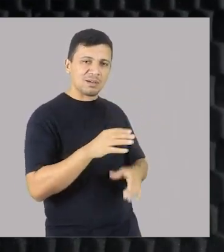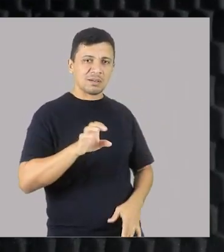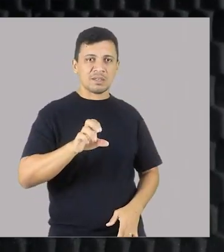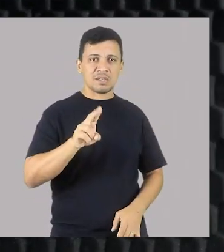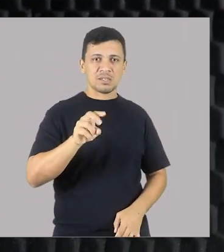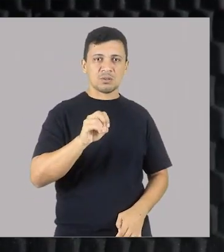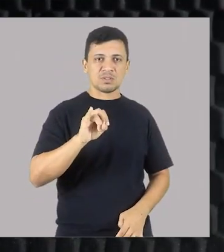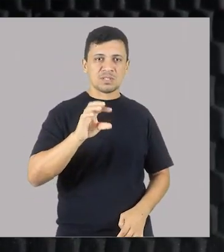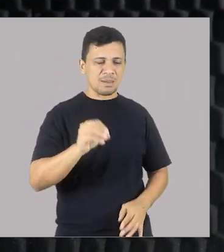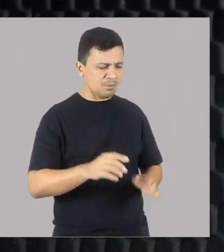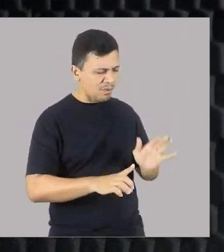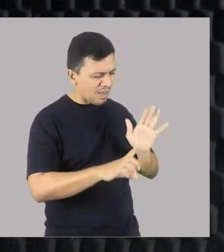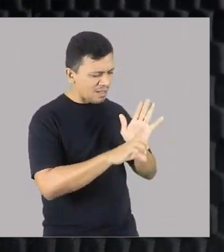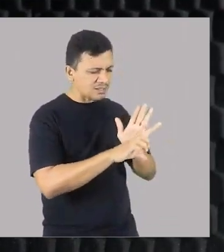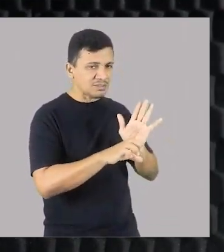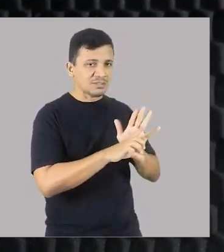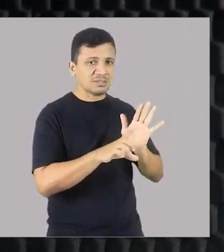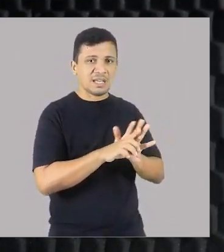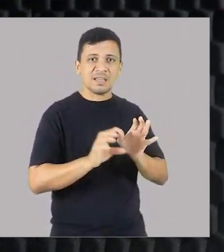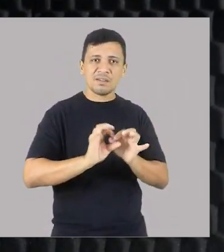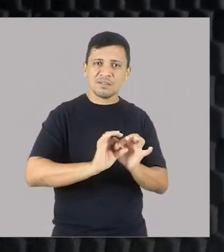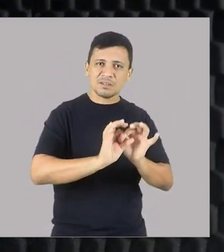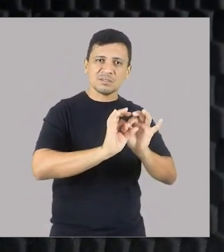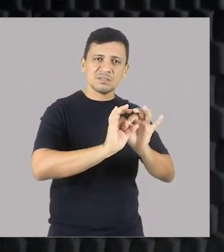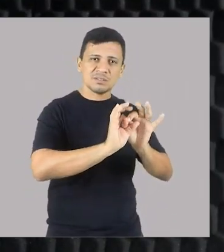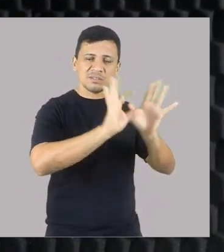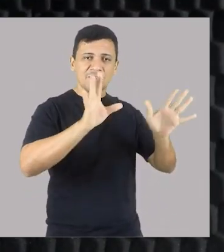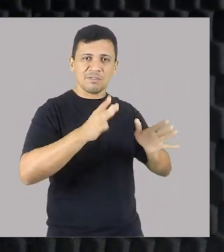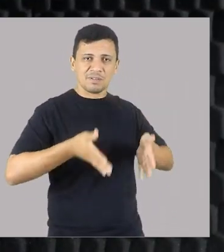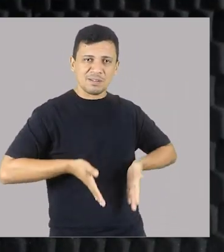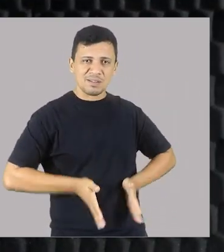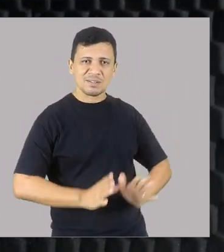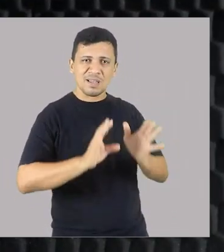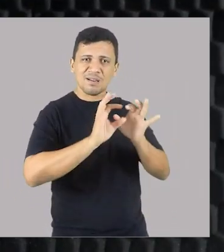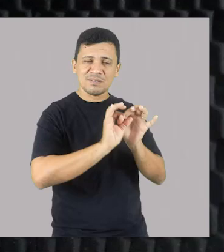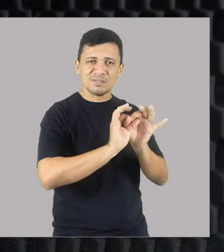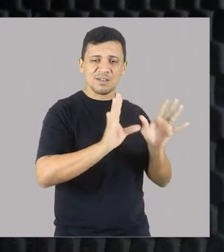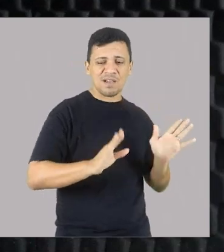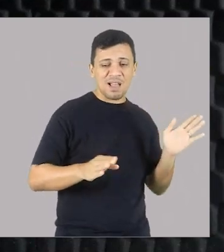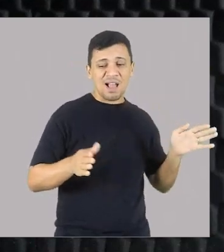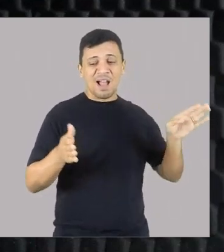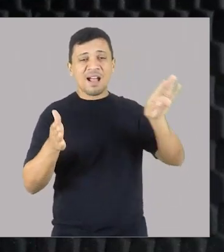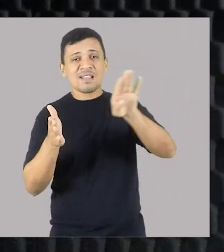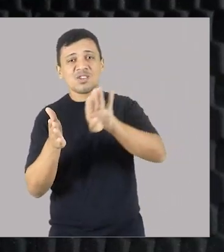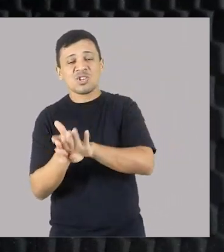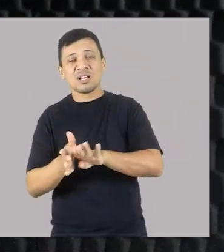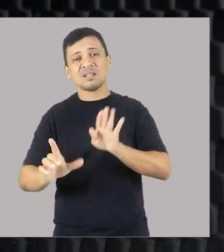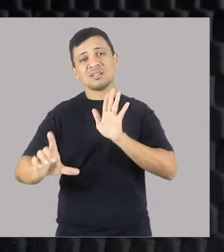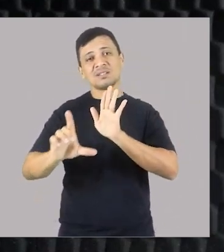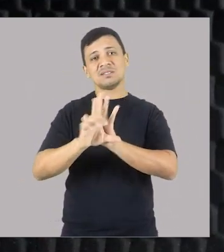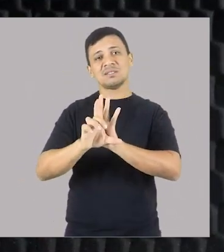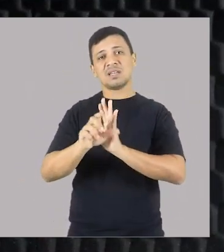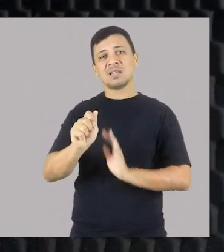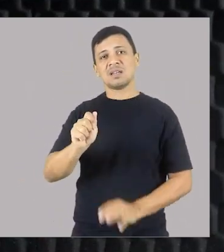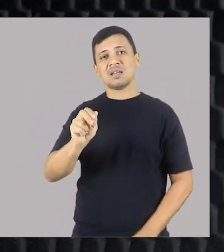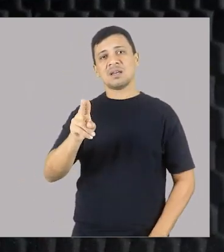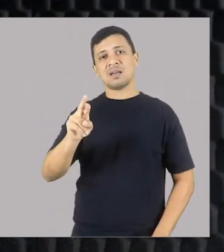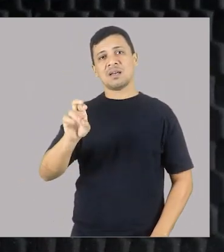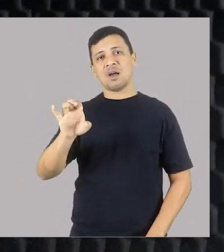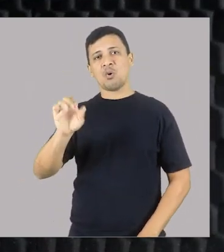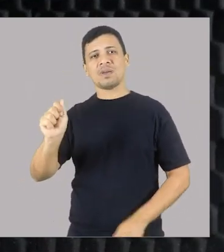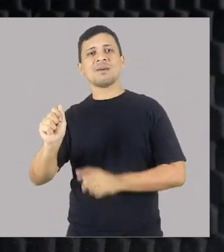Lei do Ventre Livre, a Lei do Sexagenário, até chegar à Lei Áurea. As elites vão graduando esse